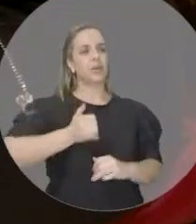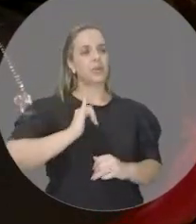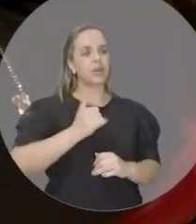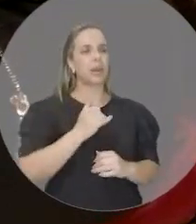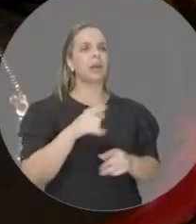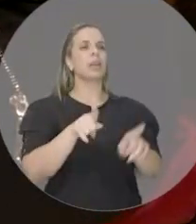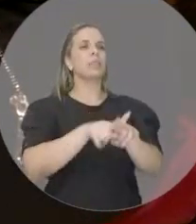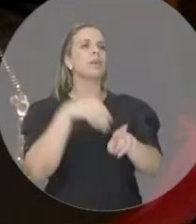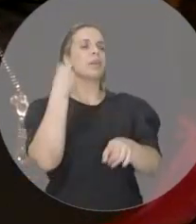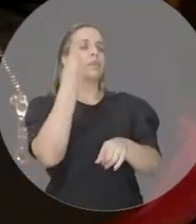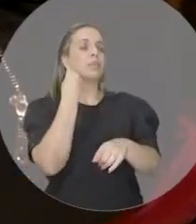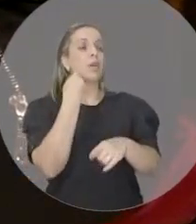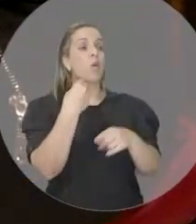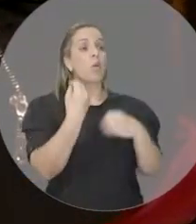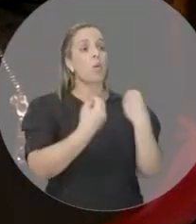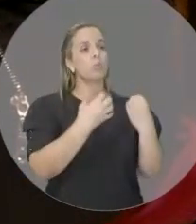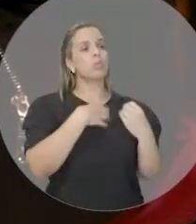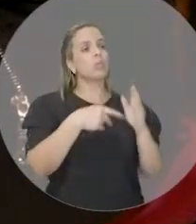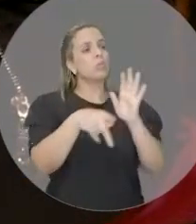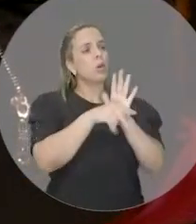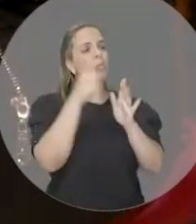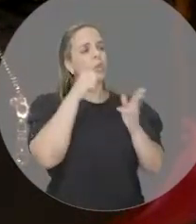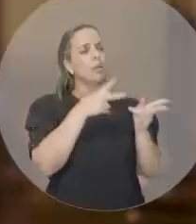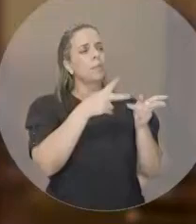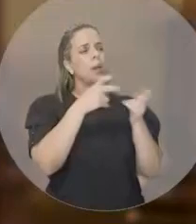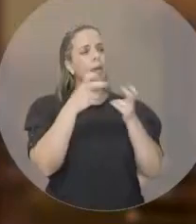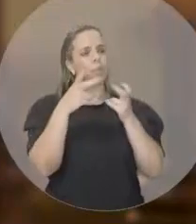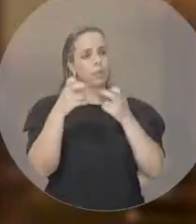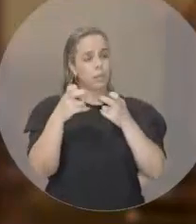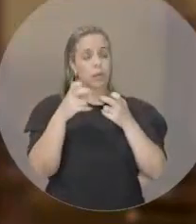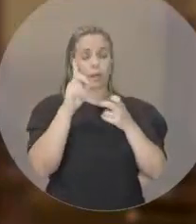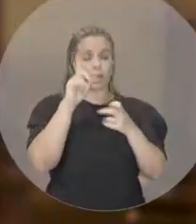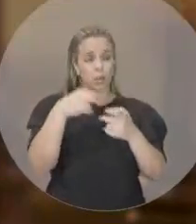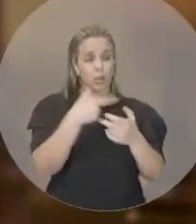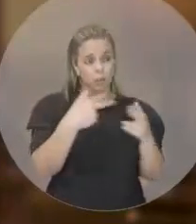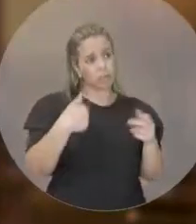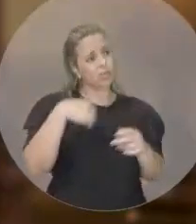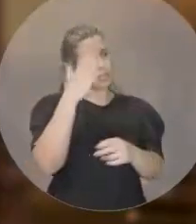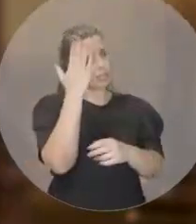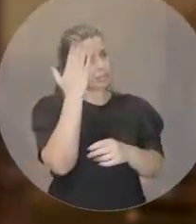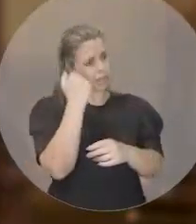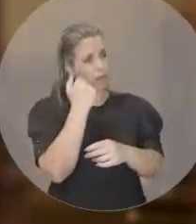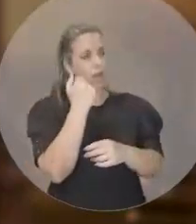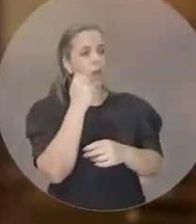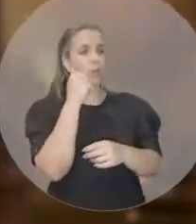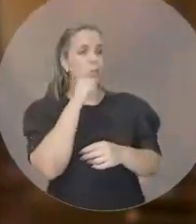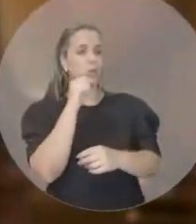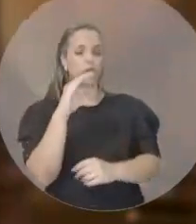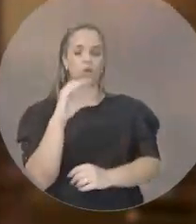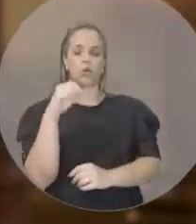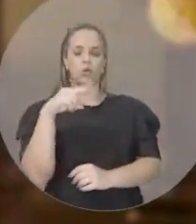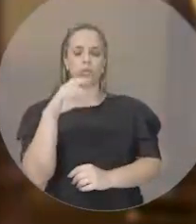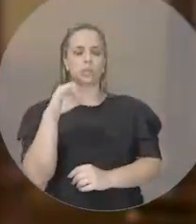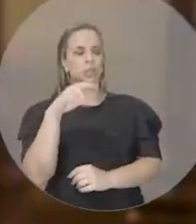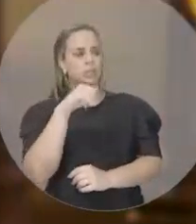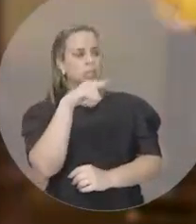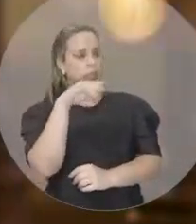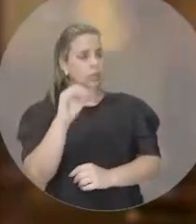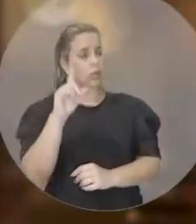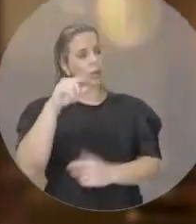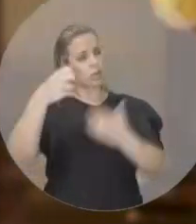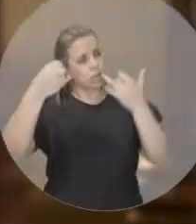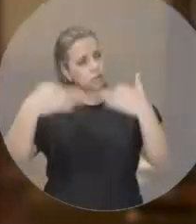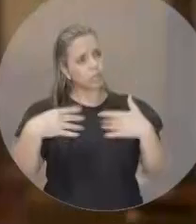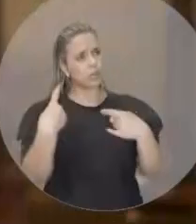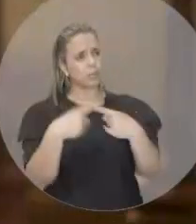histórias, contando as histórias a partir da sua perspectiva, que vem muito do que a gente sabe que a Conceição Evaristo fala quando